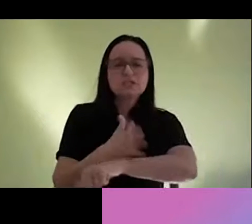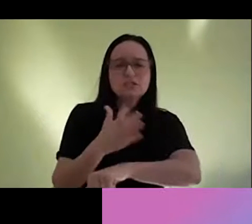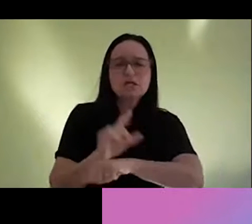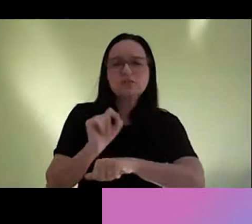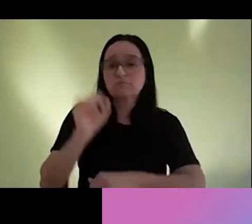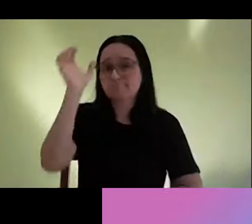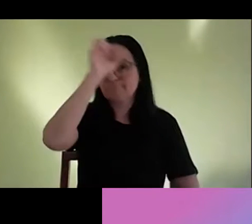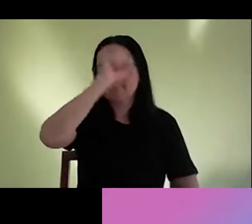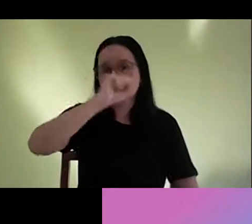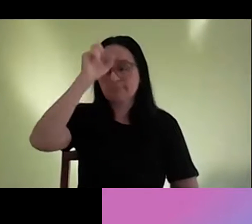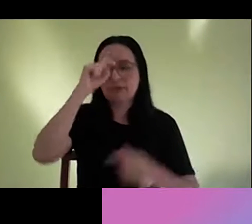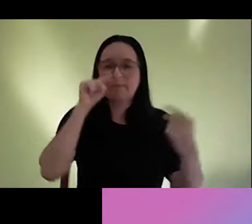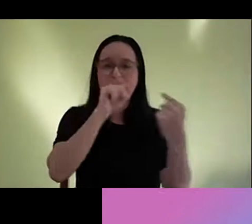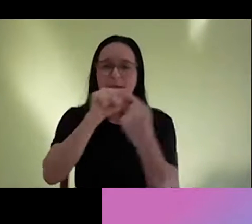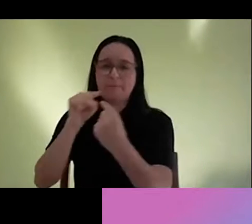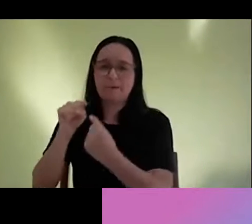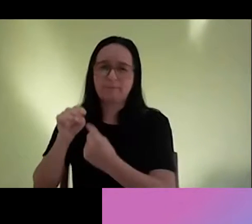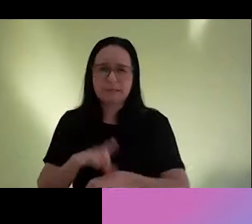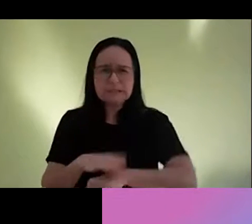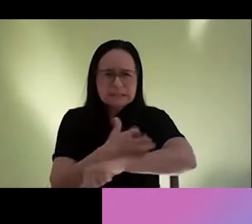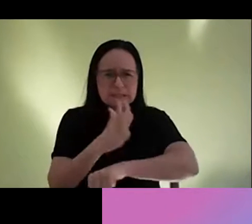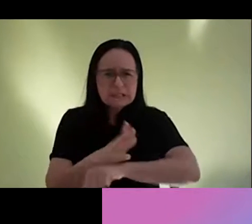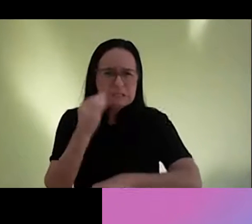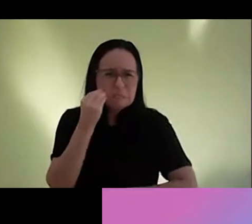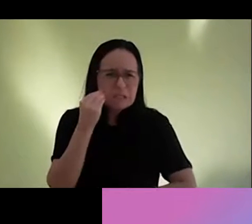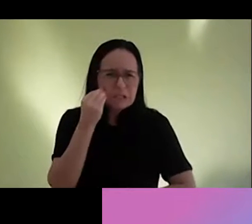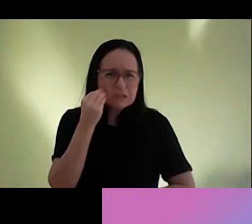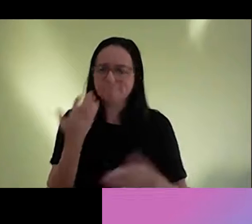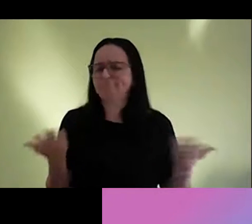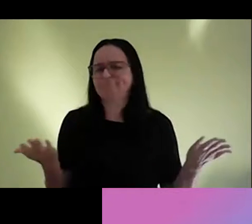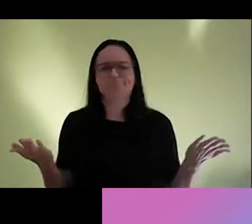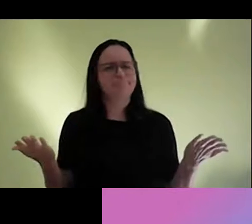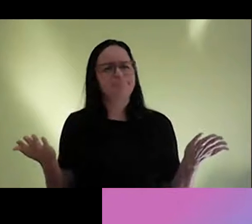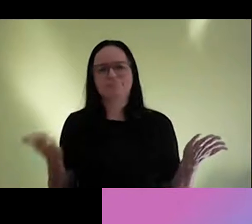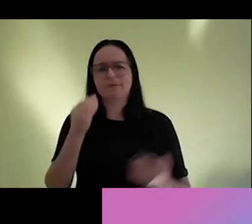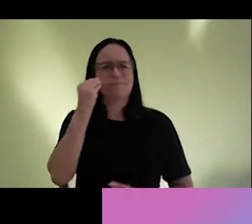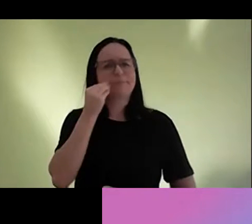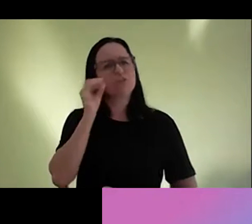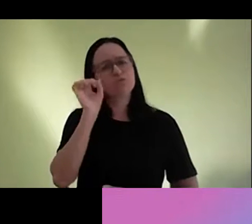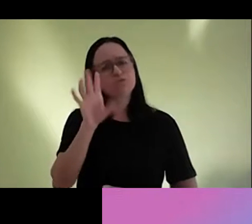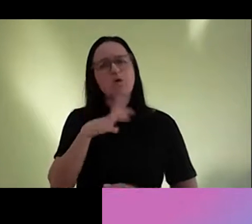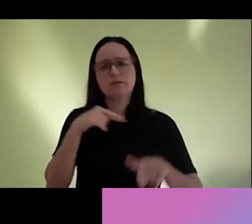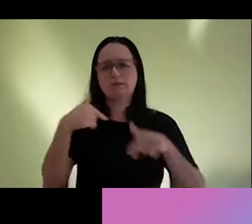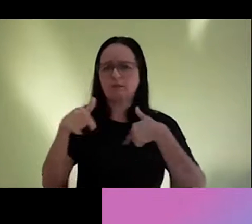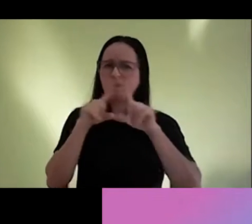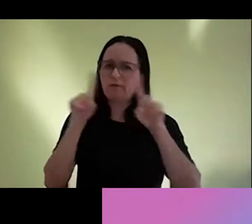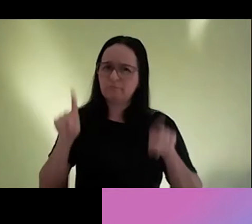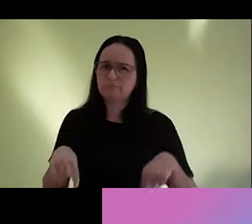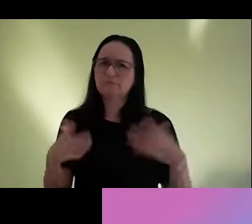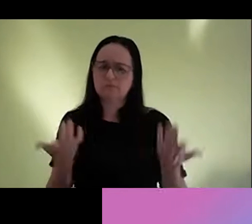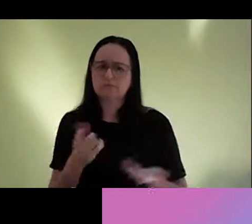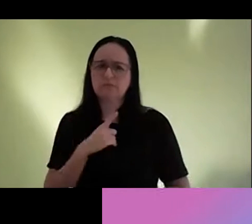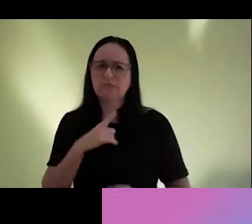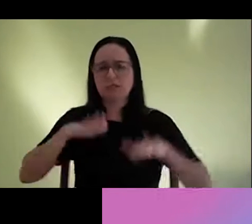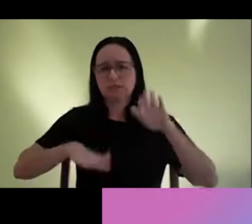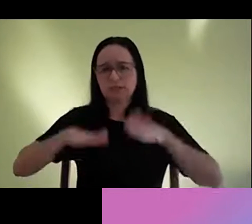estágio que pede experiência não é estágio é emprego regular tá bom? e aí depende do nível que eles estão pedindo